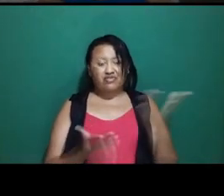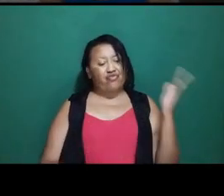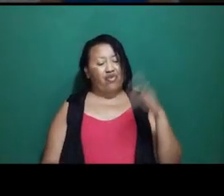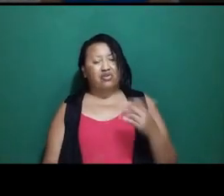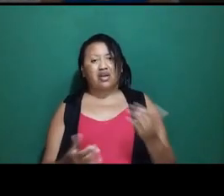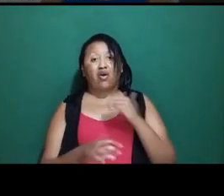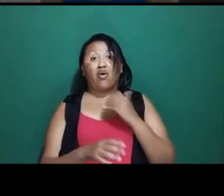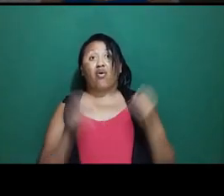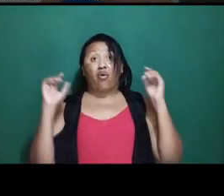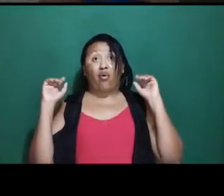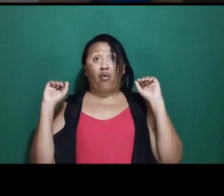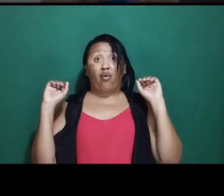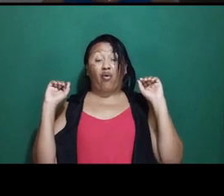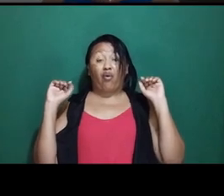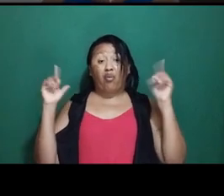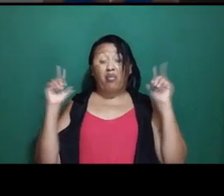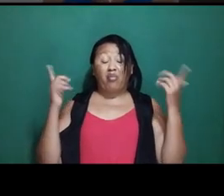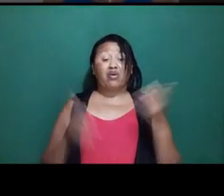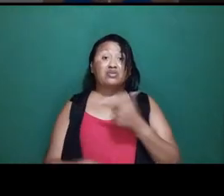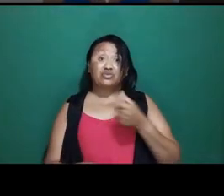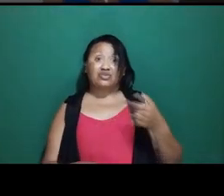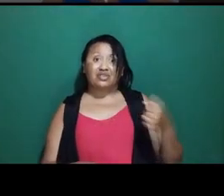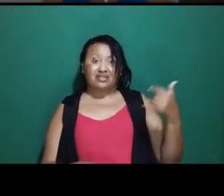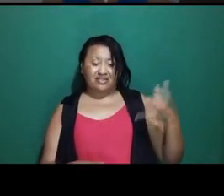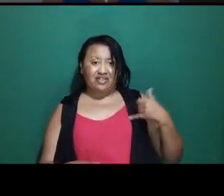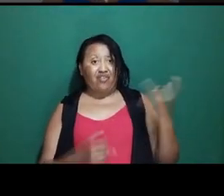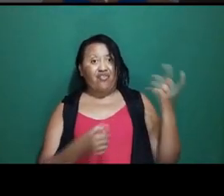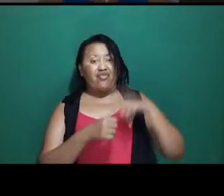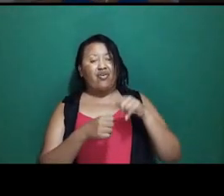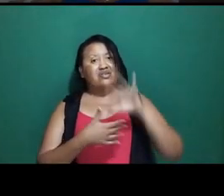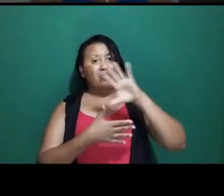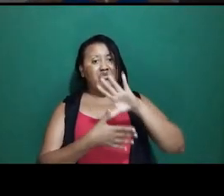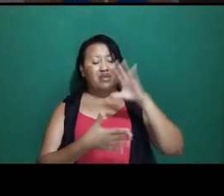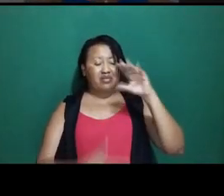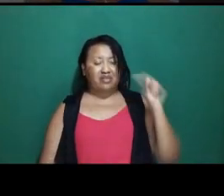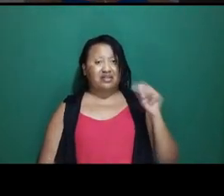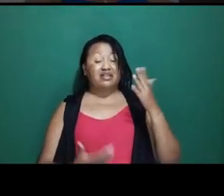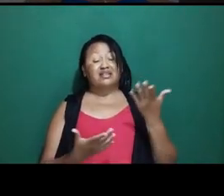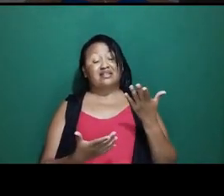comemora esse Bicentenário né volta ao mapa da Fome das Nações Unidas